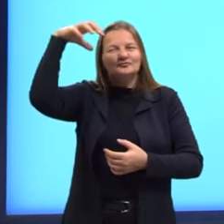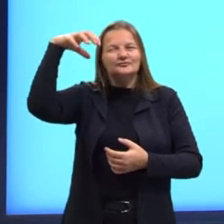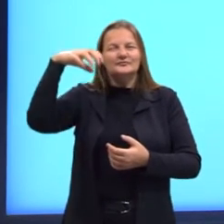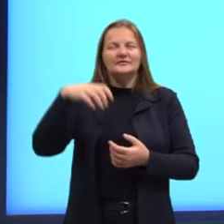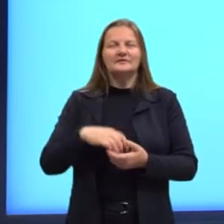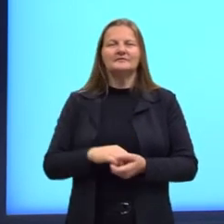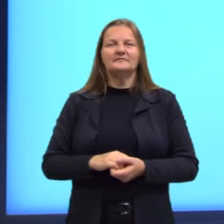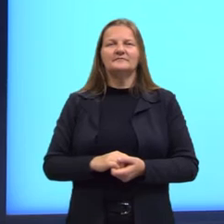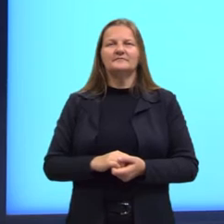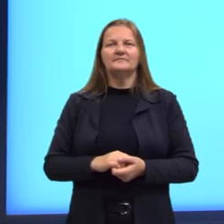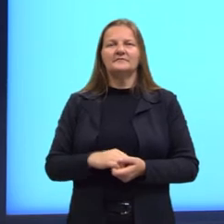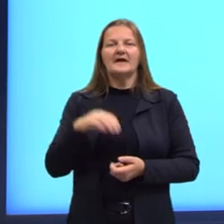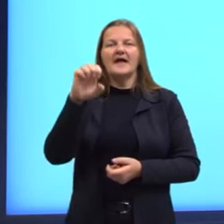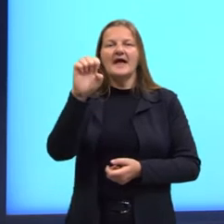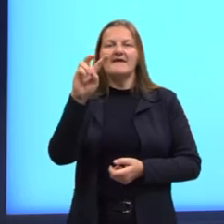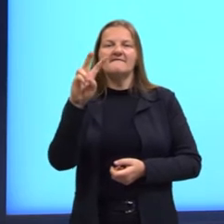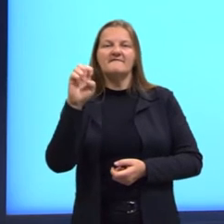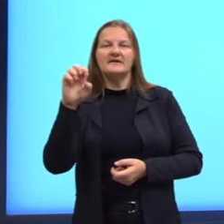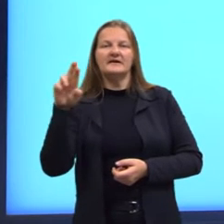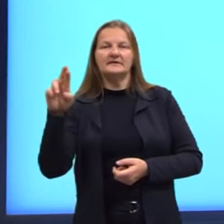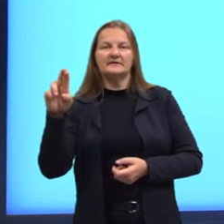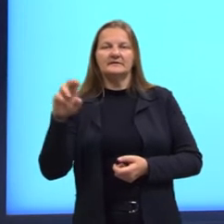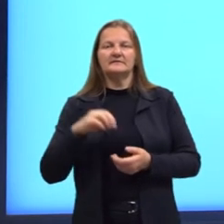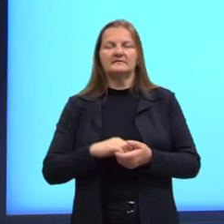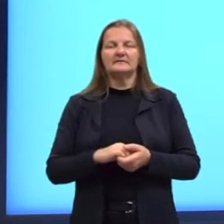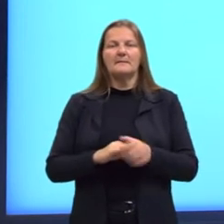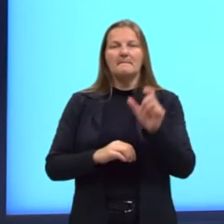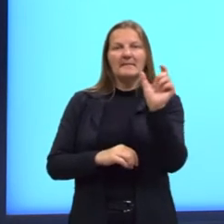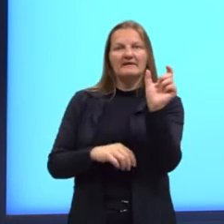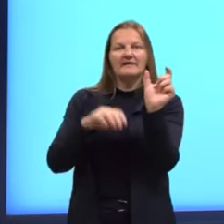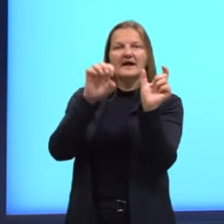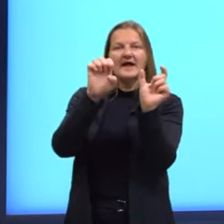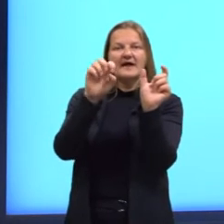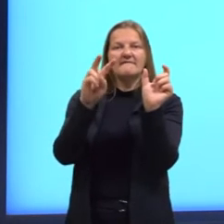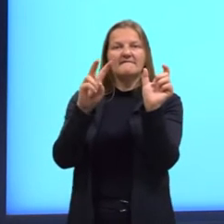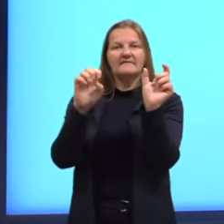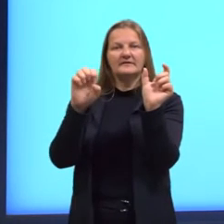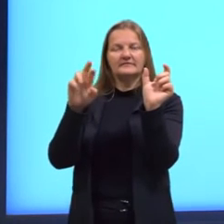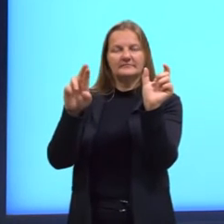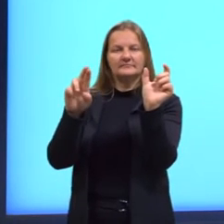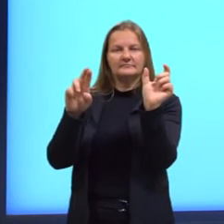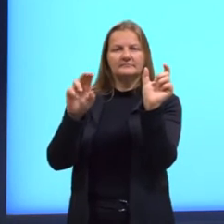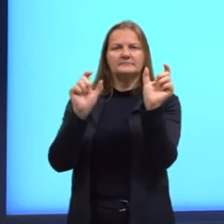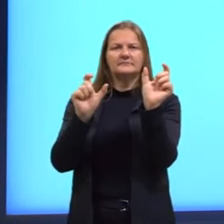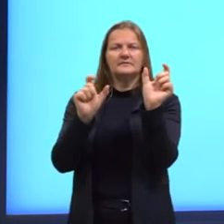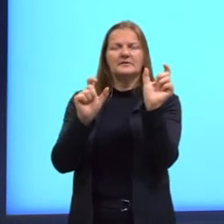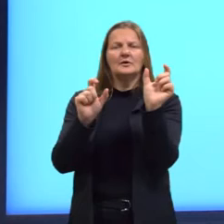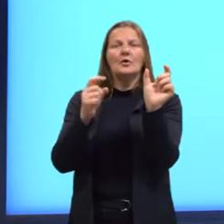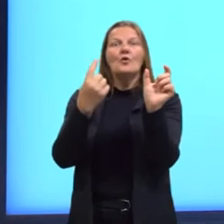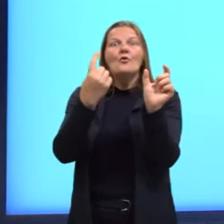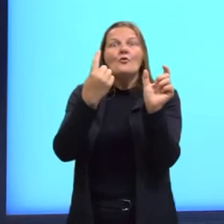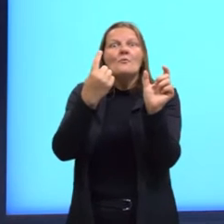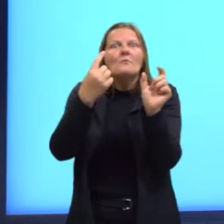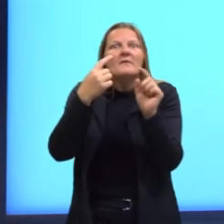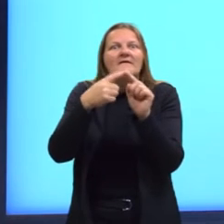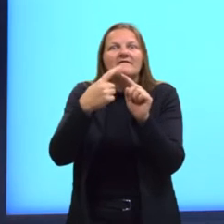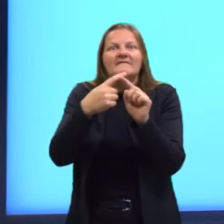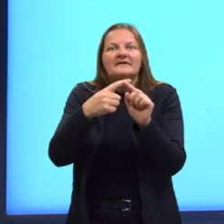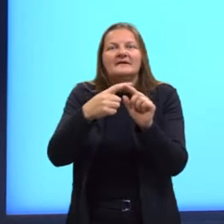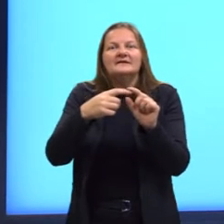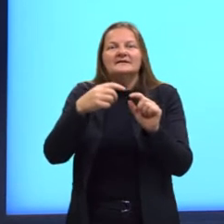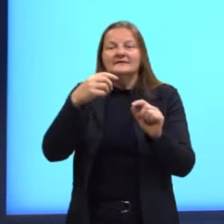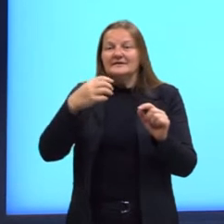review Ever Seen The Rain o ever é alguma vez na vida você já